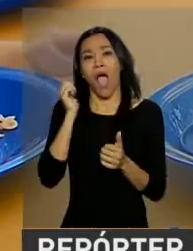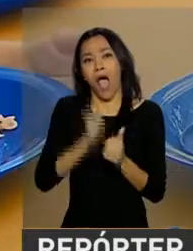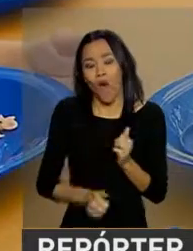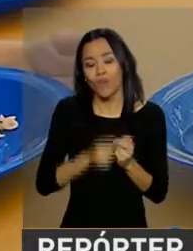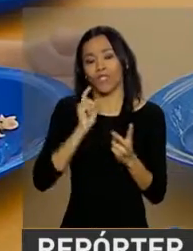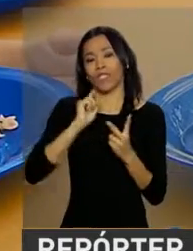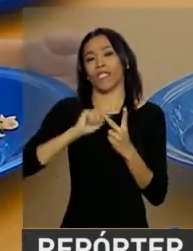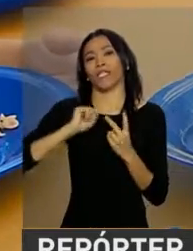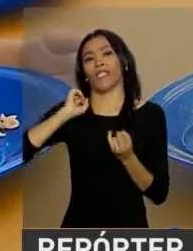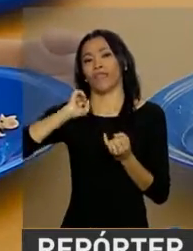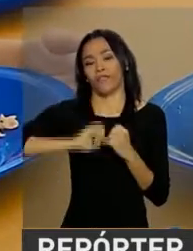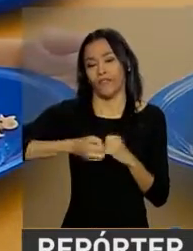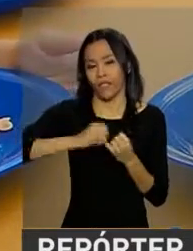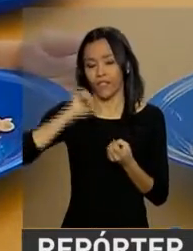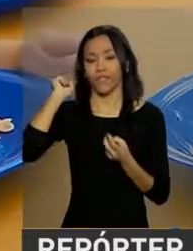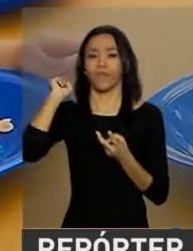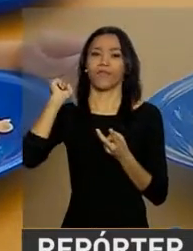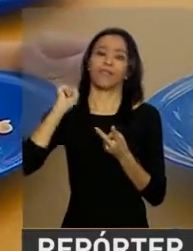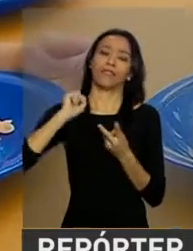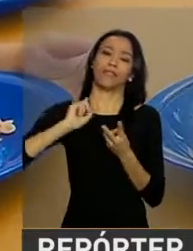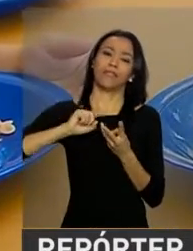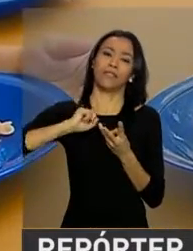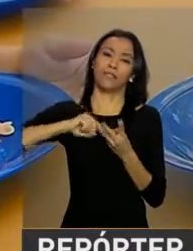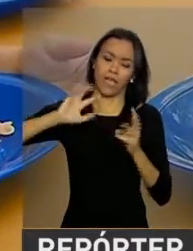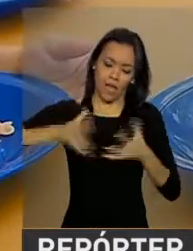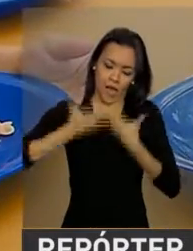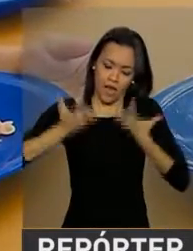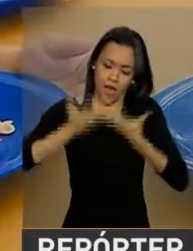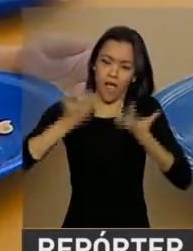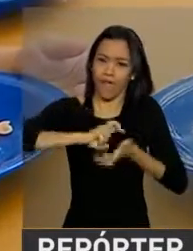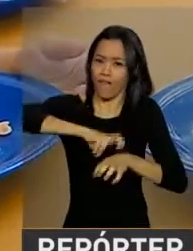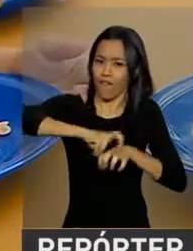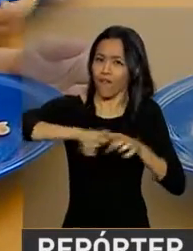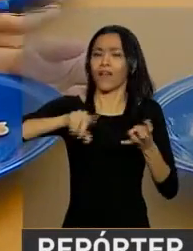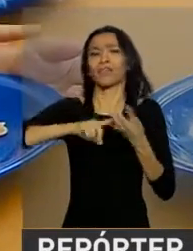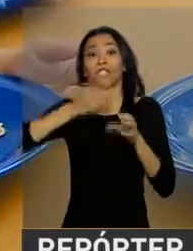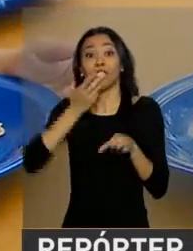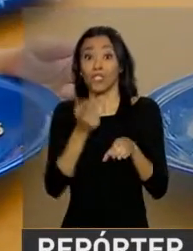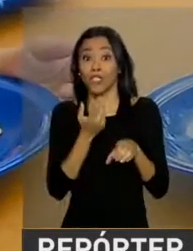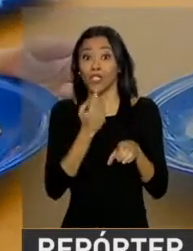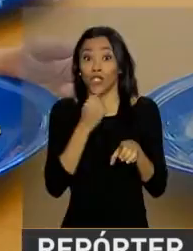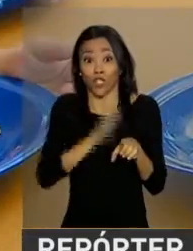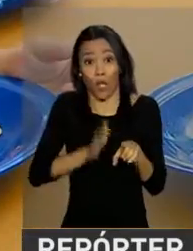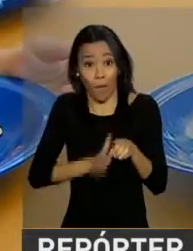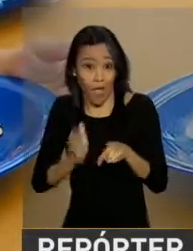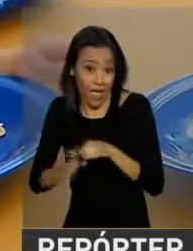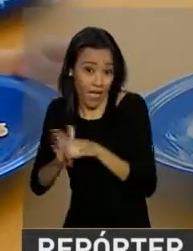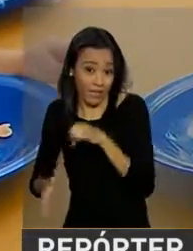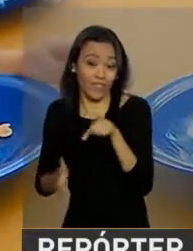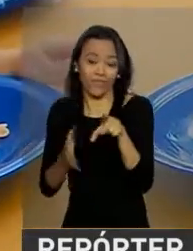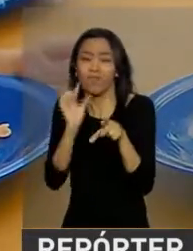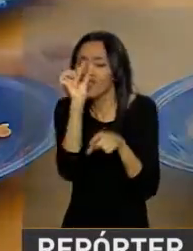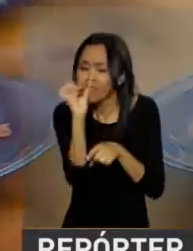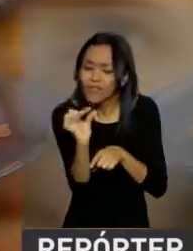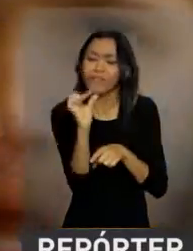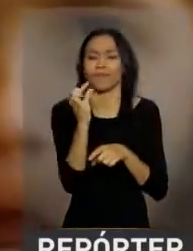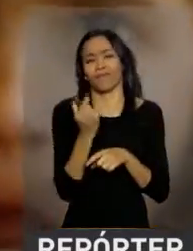feijão e e também ao fácil então metamat tomate que fininho